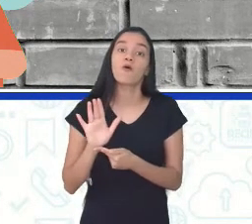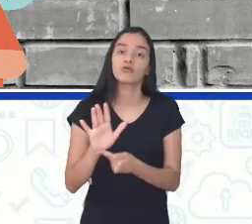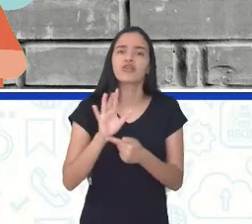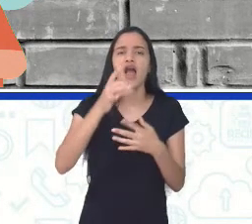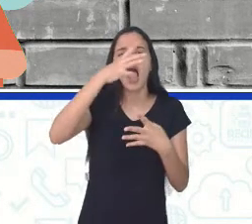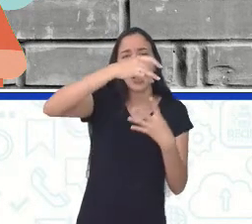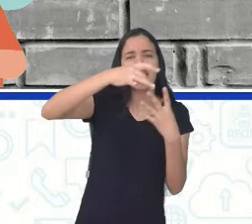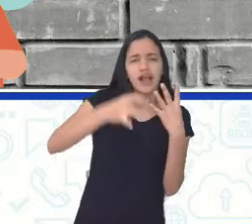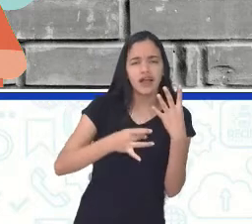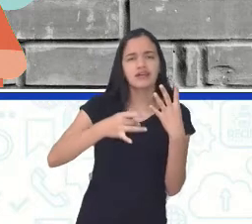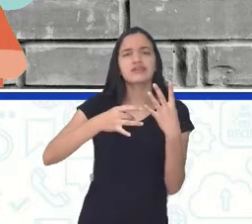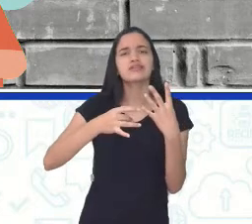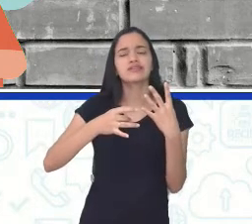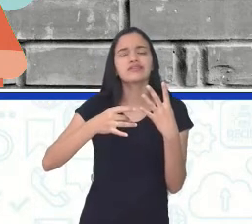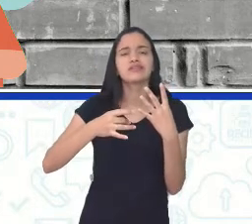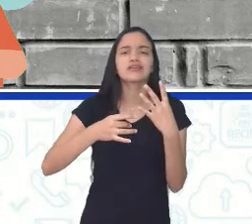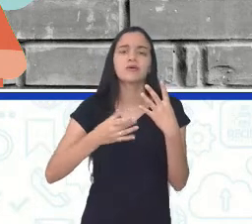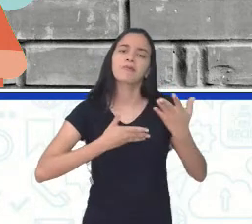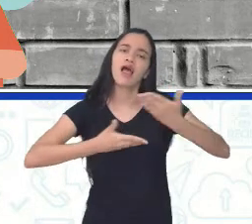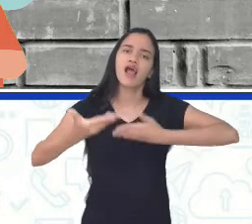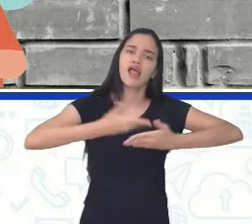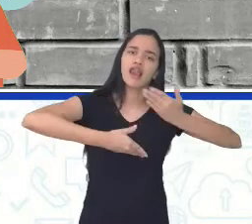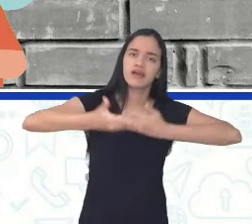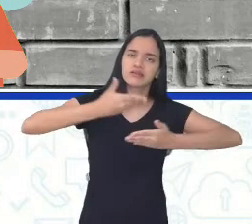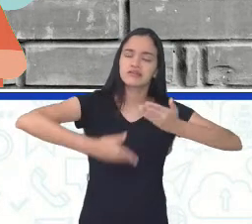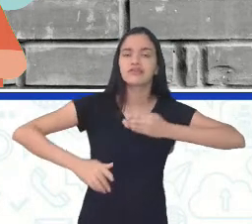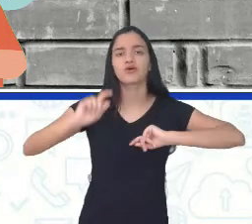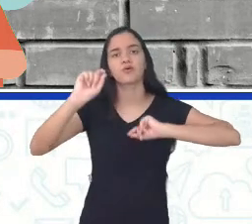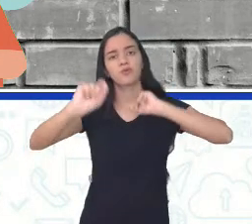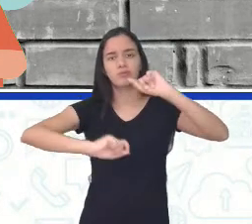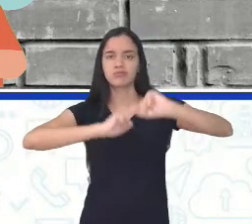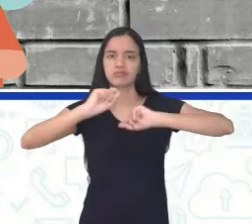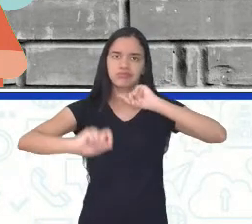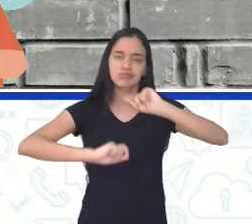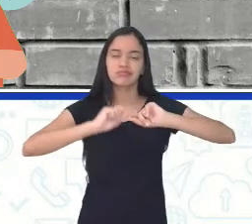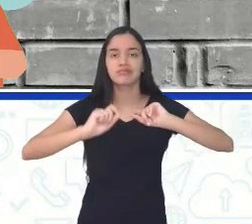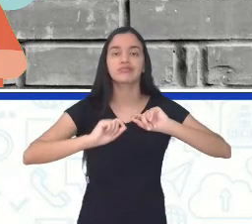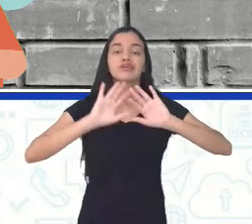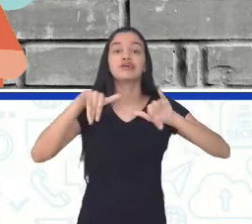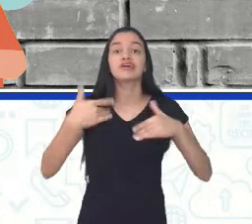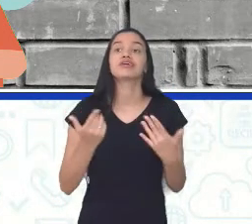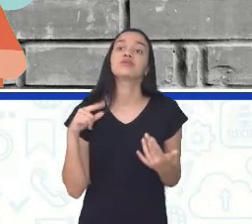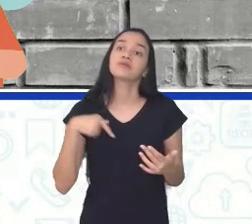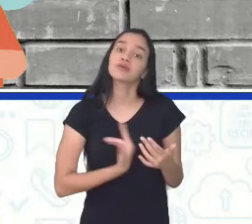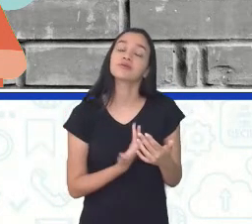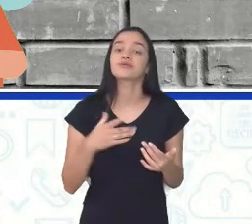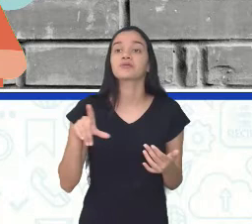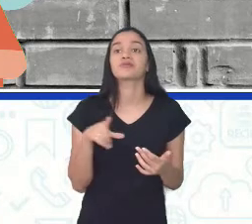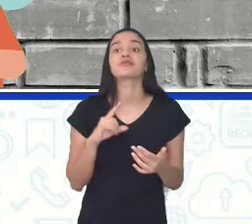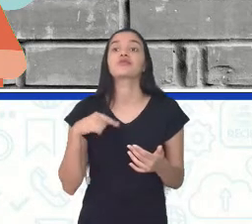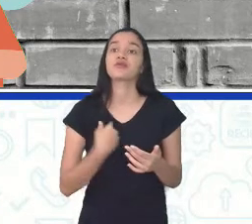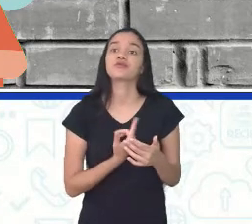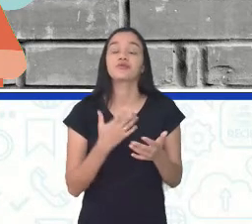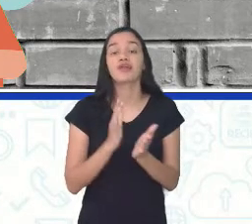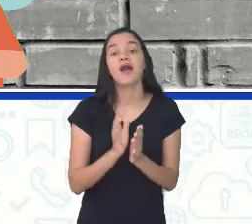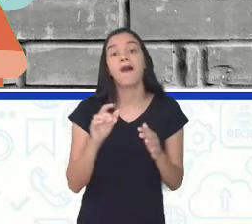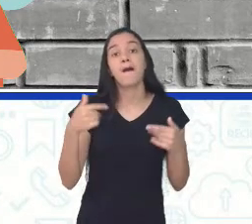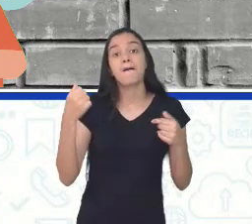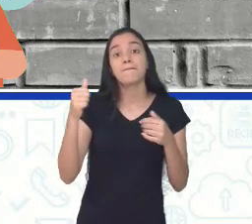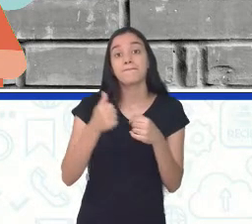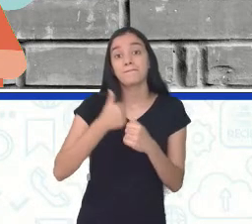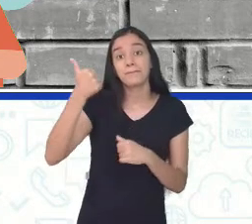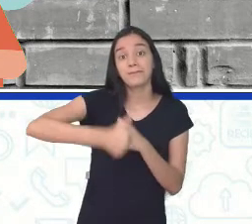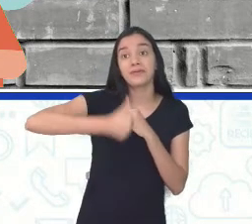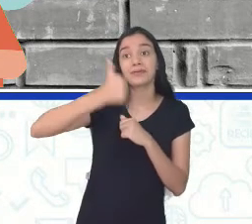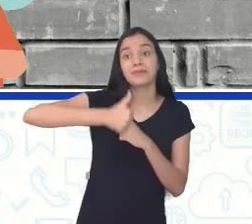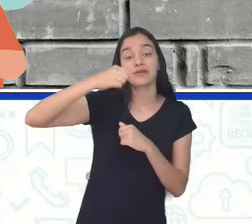por um para a gente poder fazer a relação. O que é que ele faz e em que parte do nosso corpo a gente encontra. Primeiro, a gente está aí diante